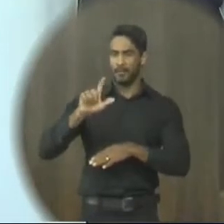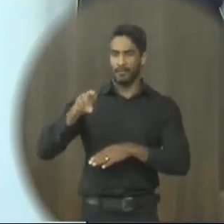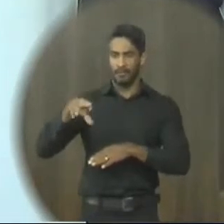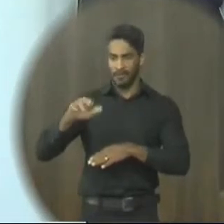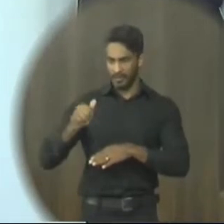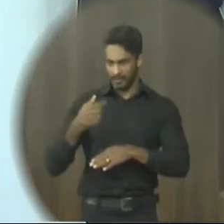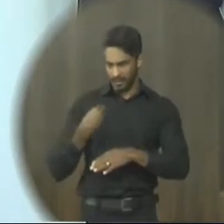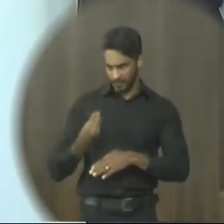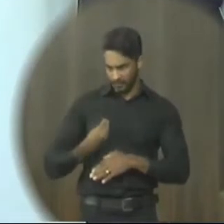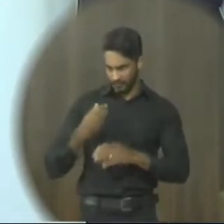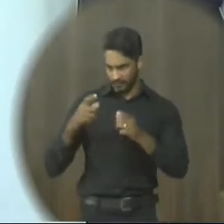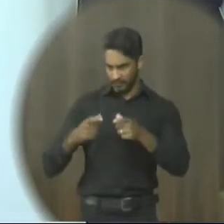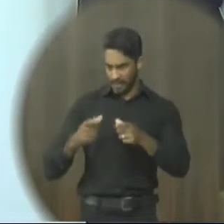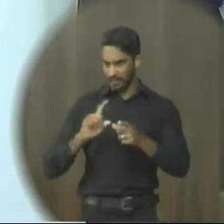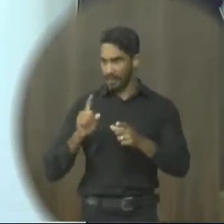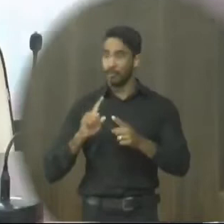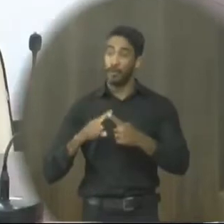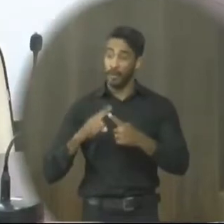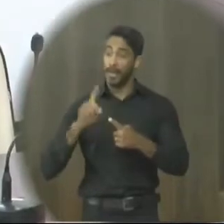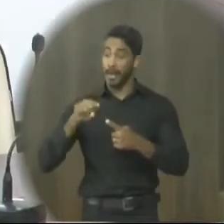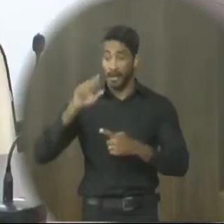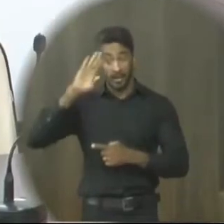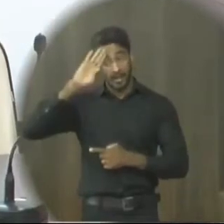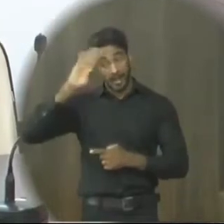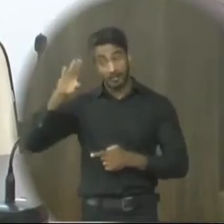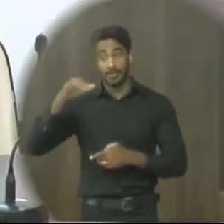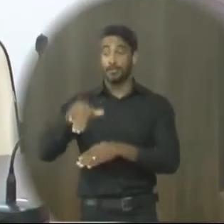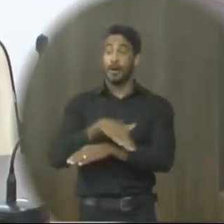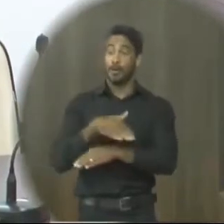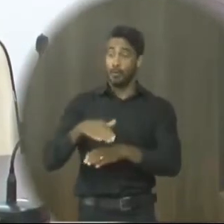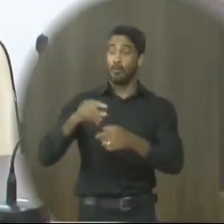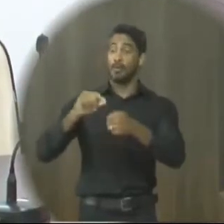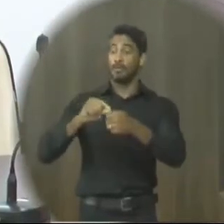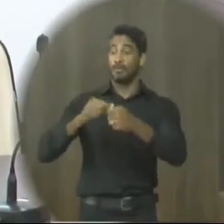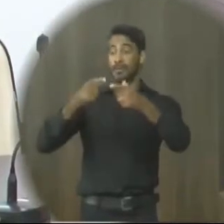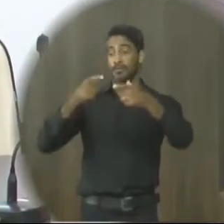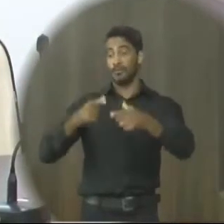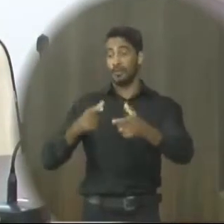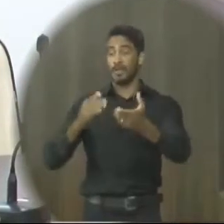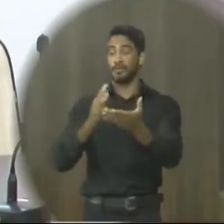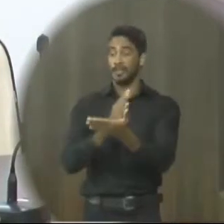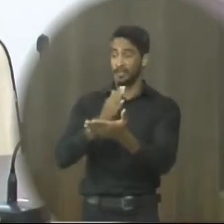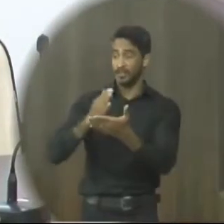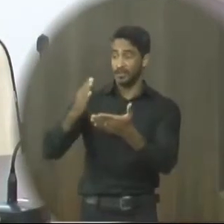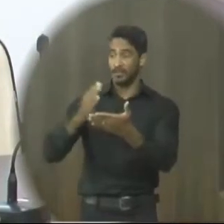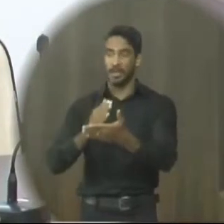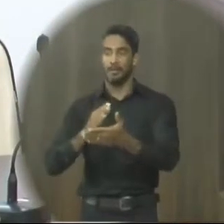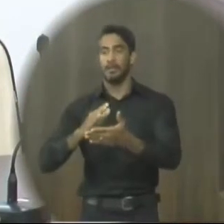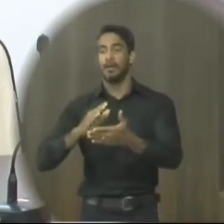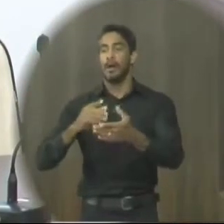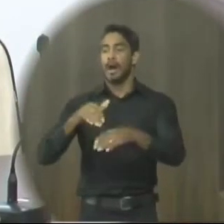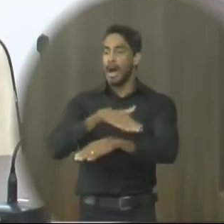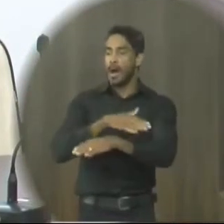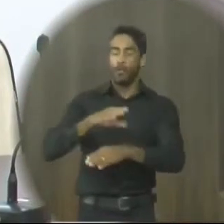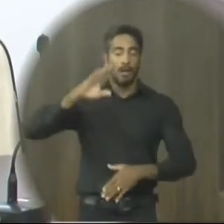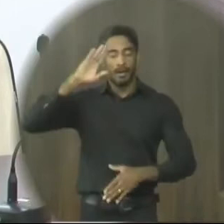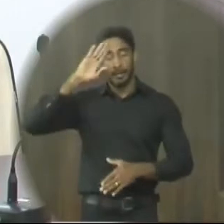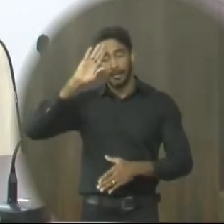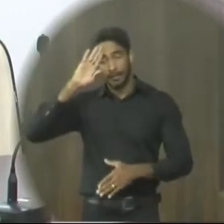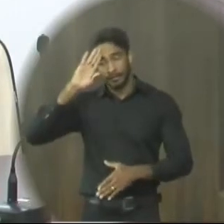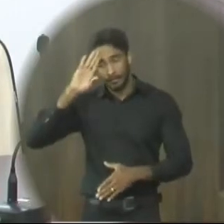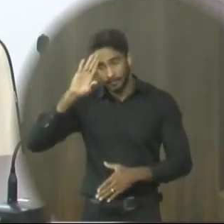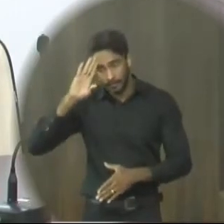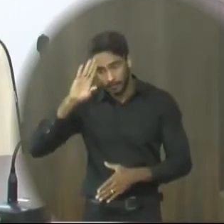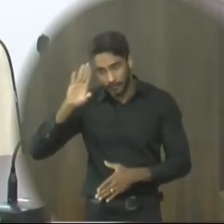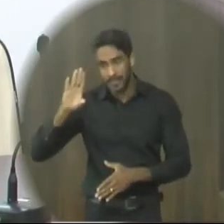não. Foi para lá porque ela é a principal rua do bairro, quando foi feito a divisão, ela é a principal, uma das principais, né, que volta